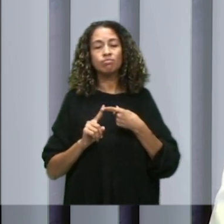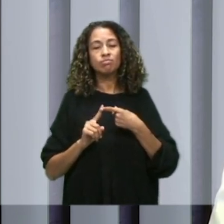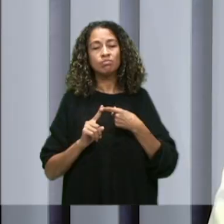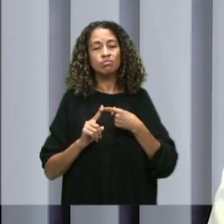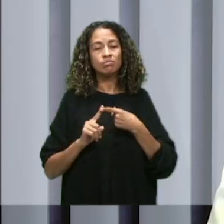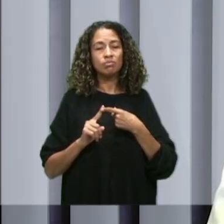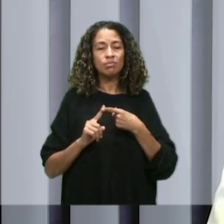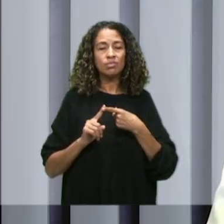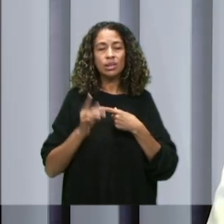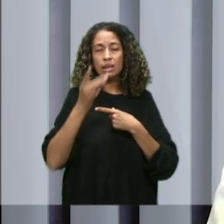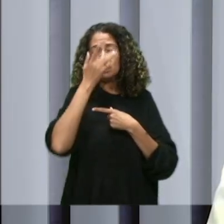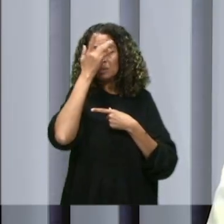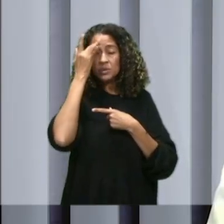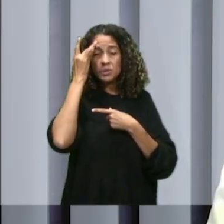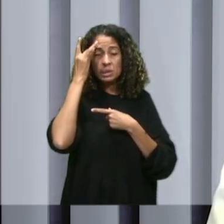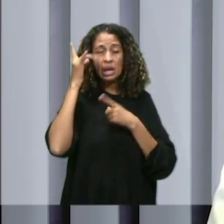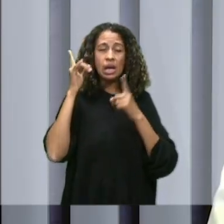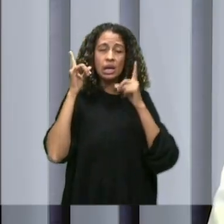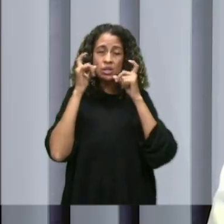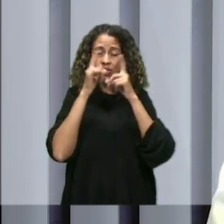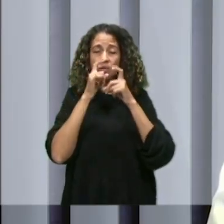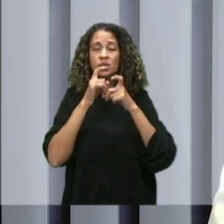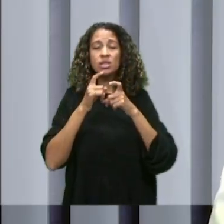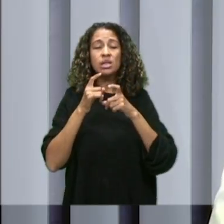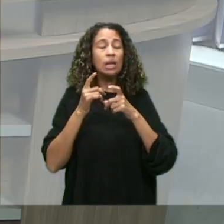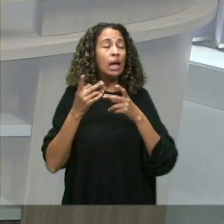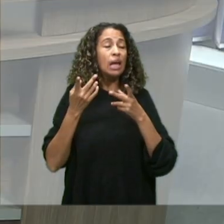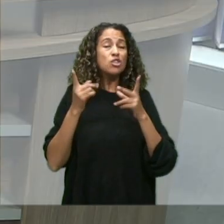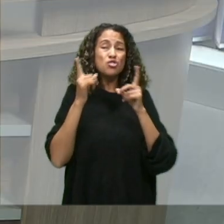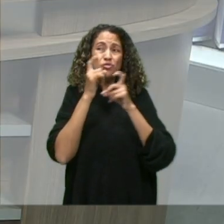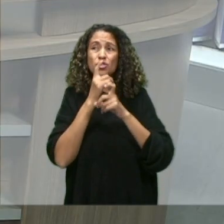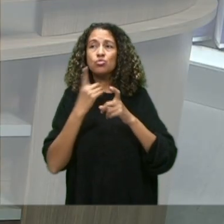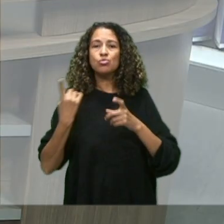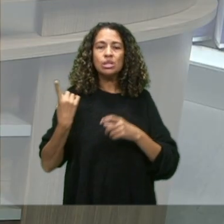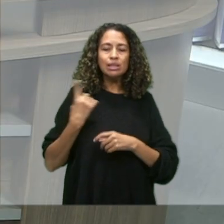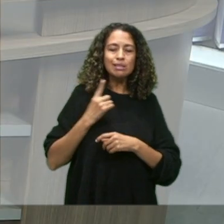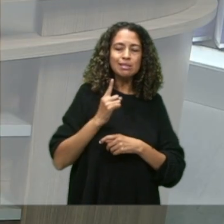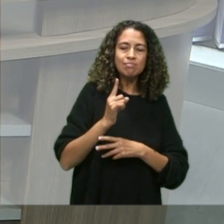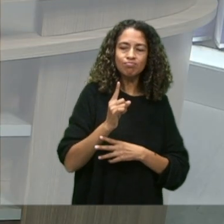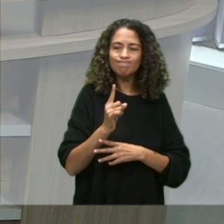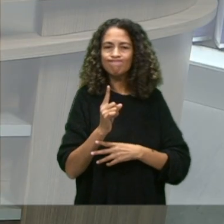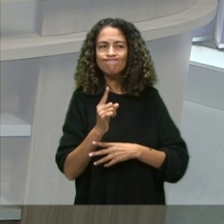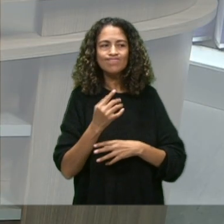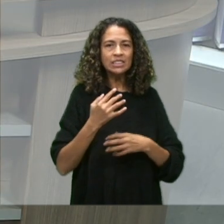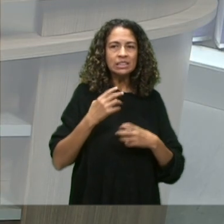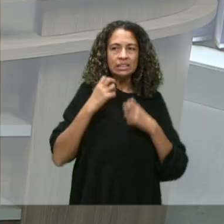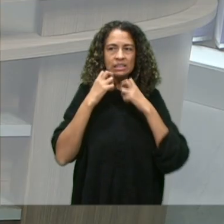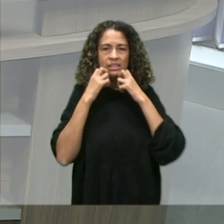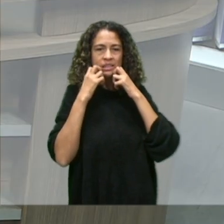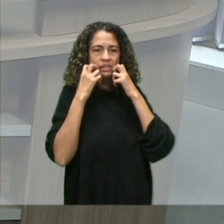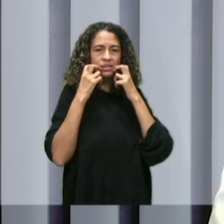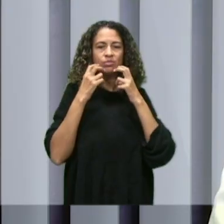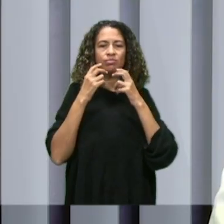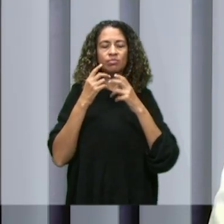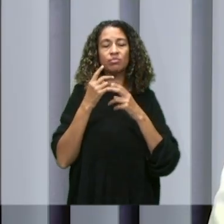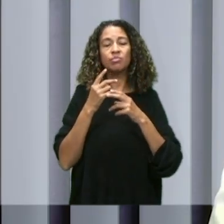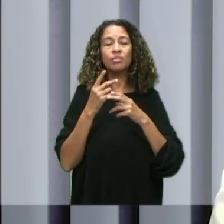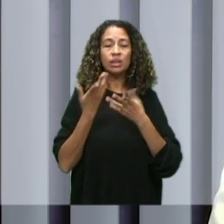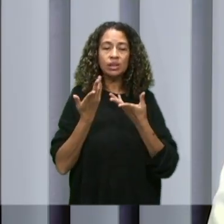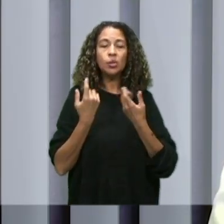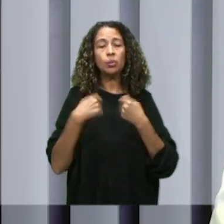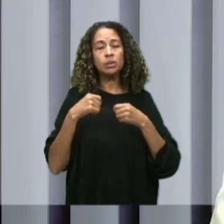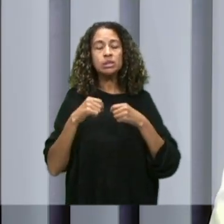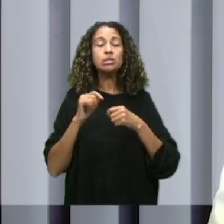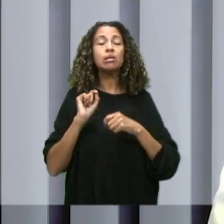as pessoas têm dificuldade só de se relacionar, né, a falta de... É uma questão, é mais embaixo de trabalhar os